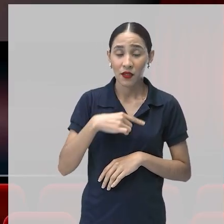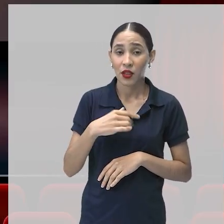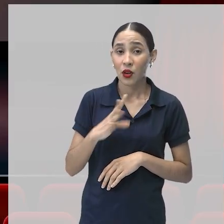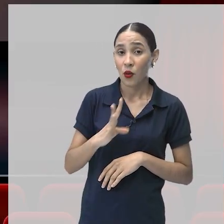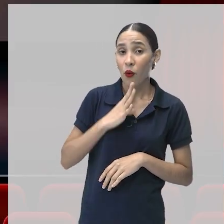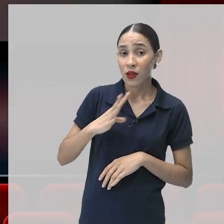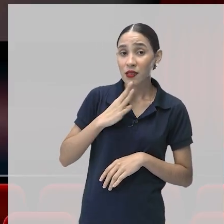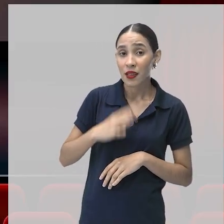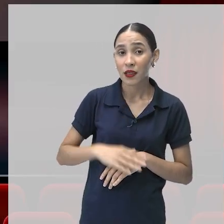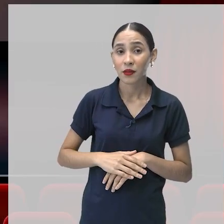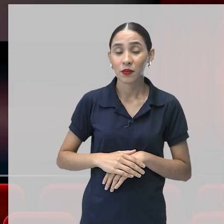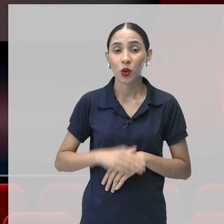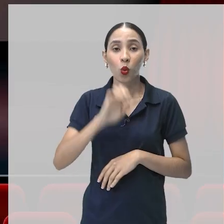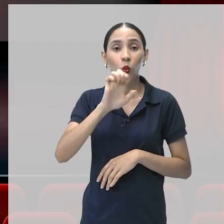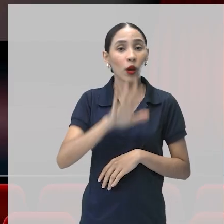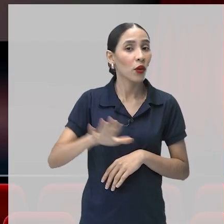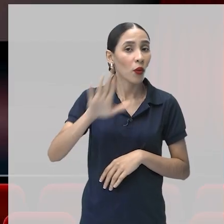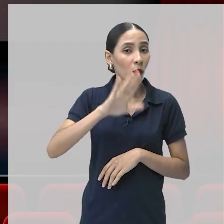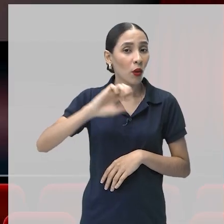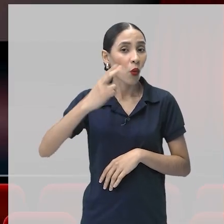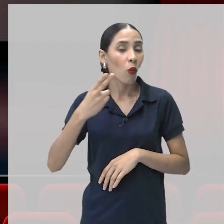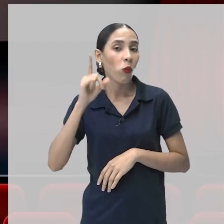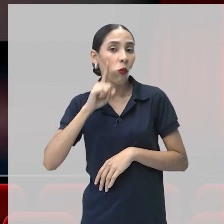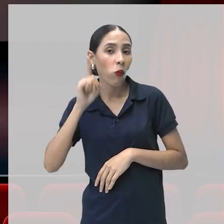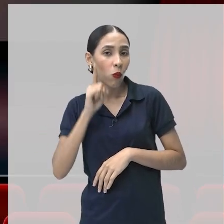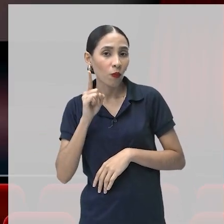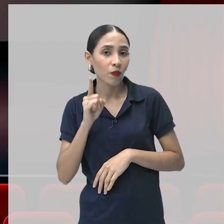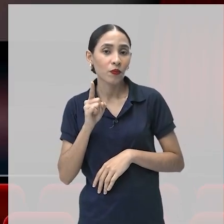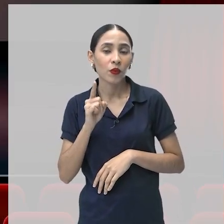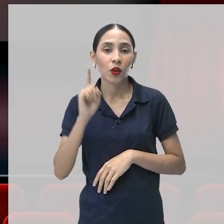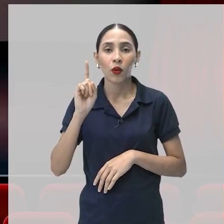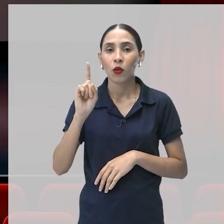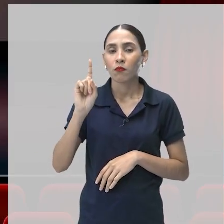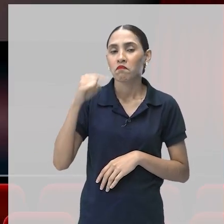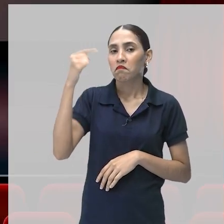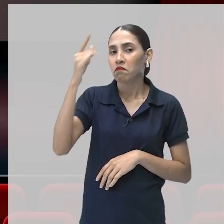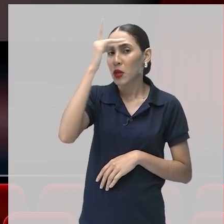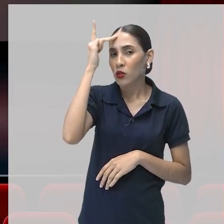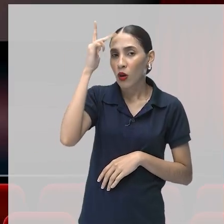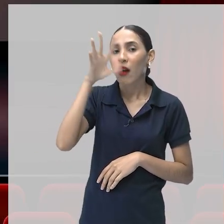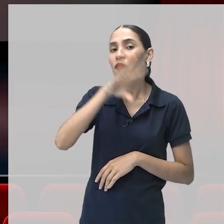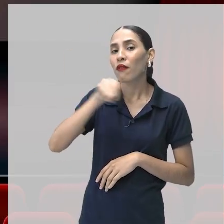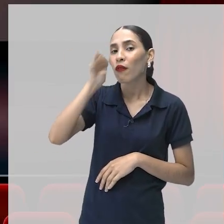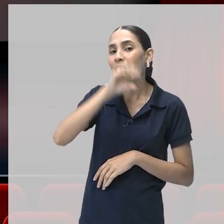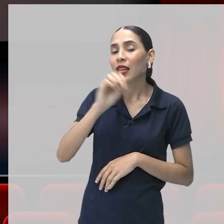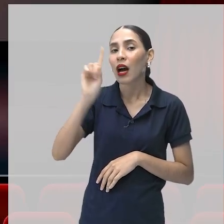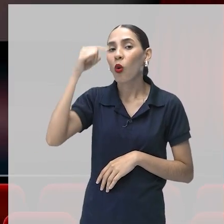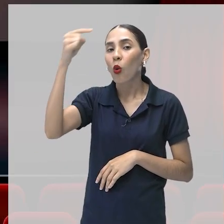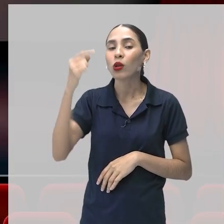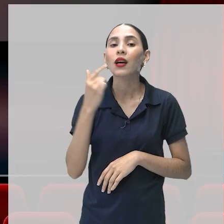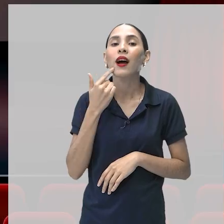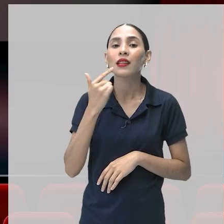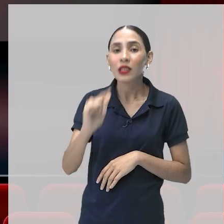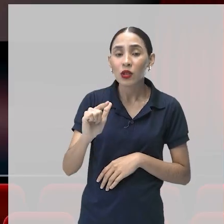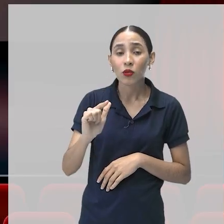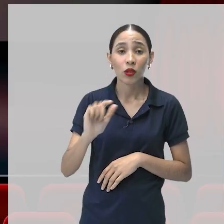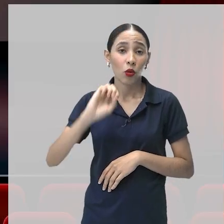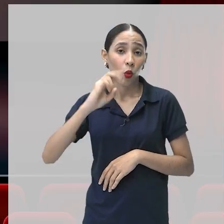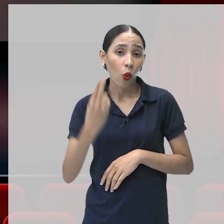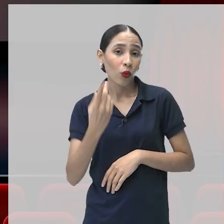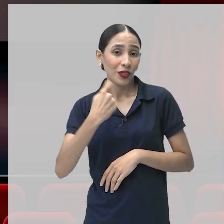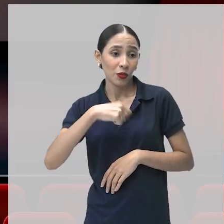conhecer um europeu ou um americano, alguém que fala um outro idioma, ou um espanhol, e muitas